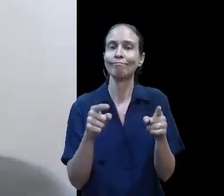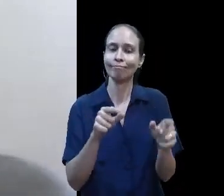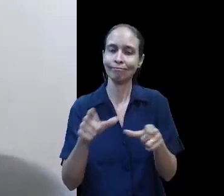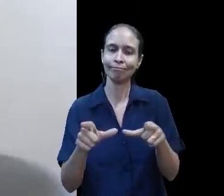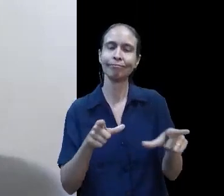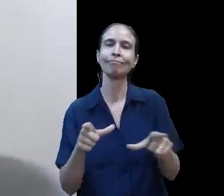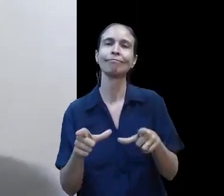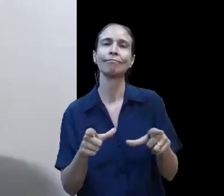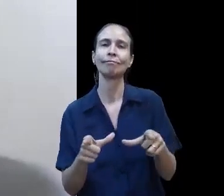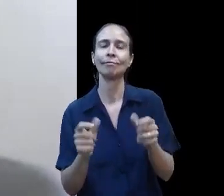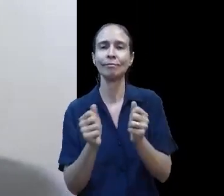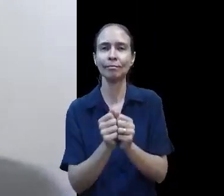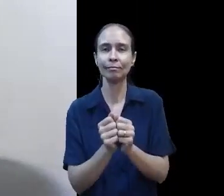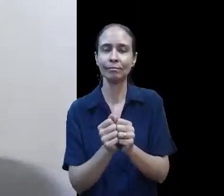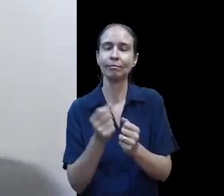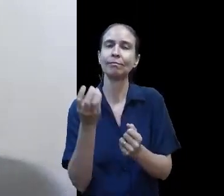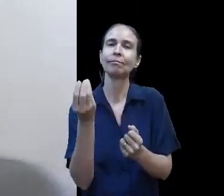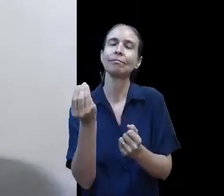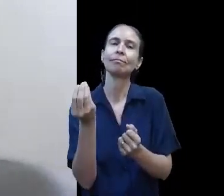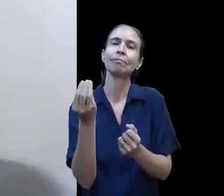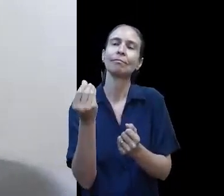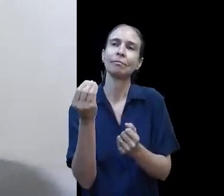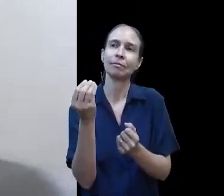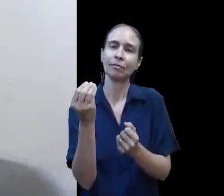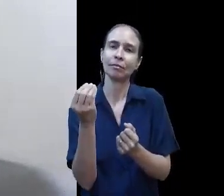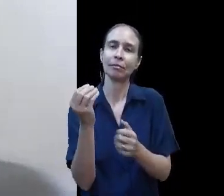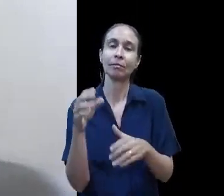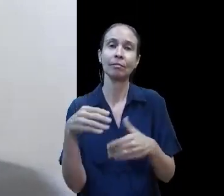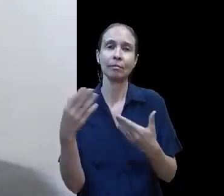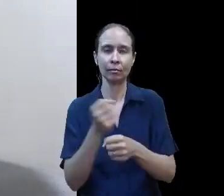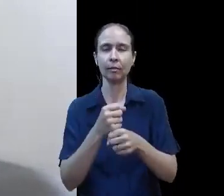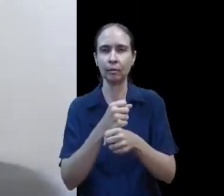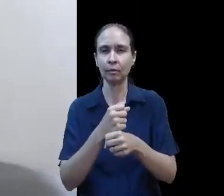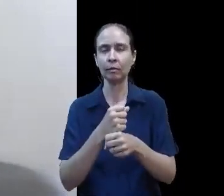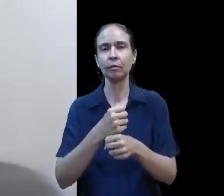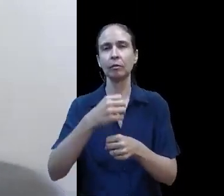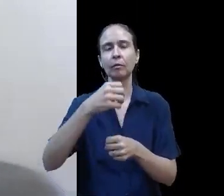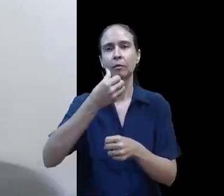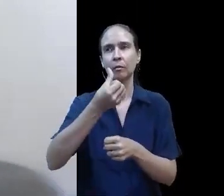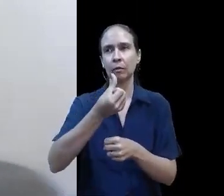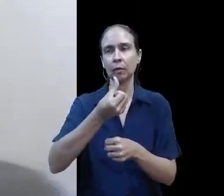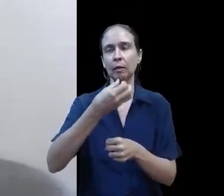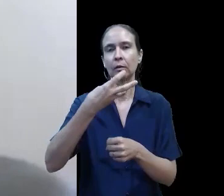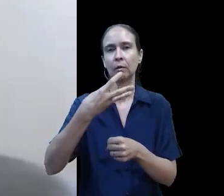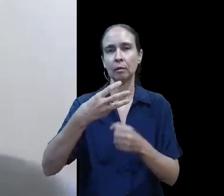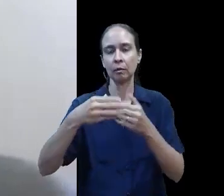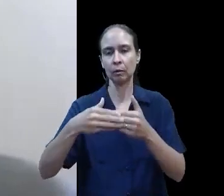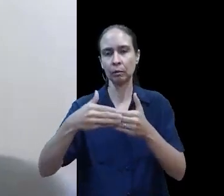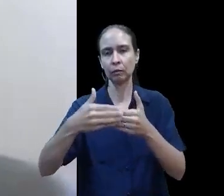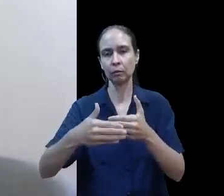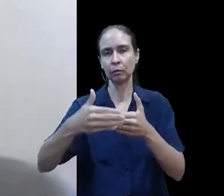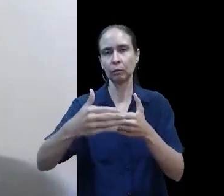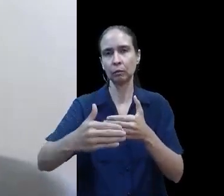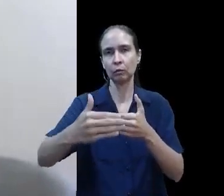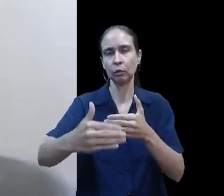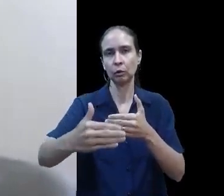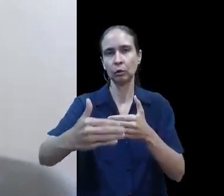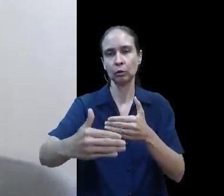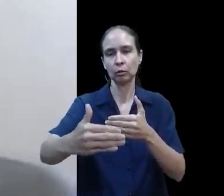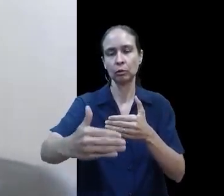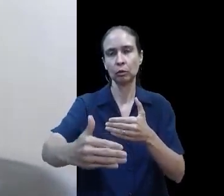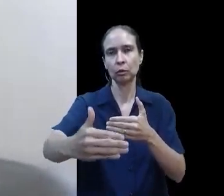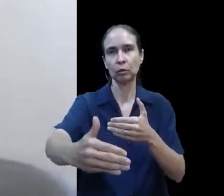qualidade. Desde aquela época, o Tocantins foi trabalhando qualidade de frutos e hoje